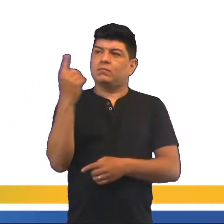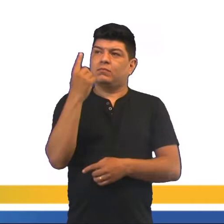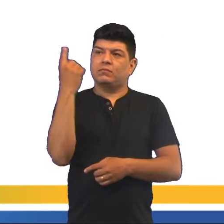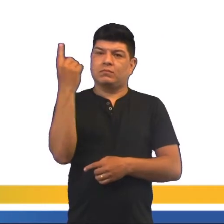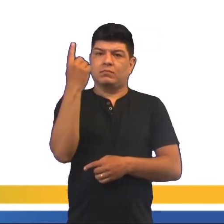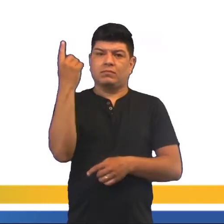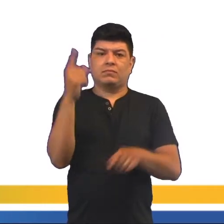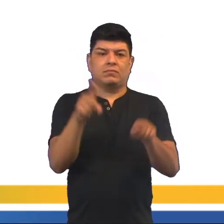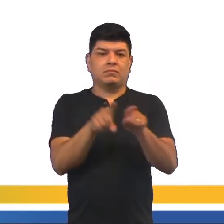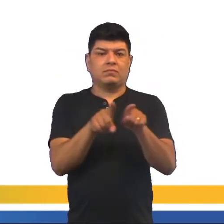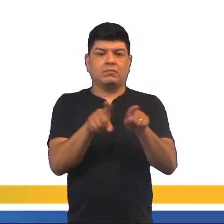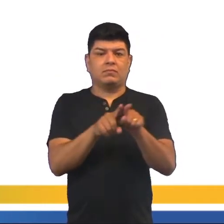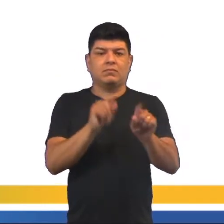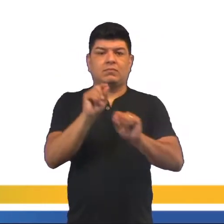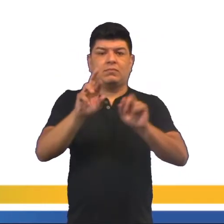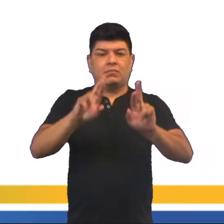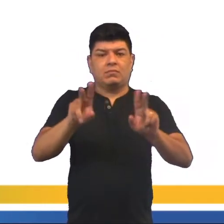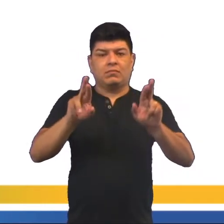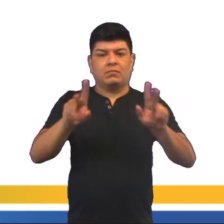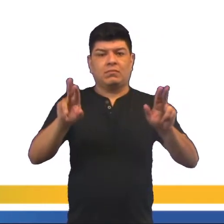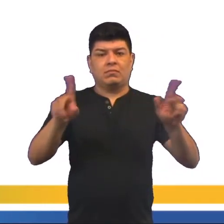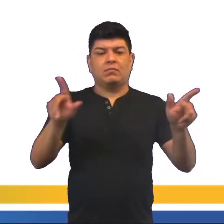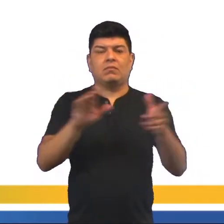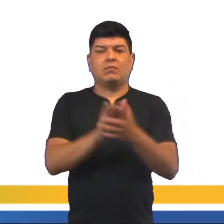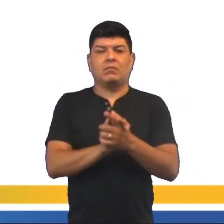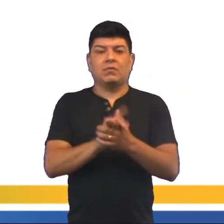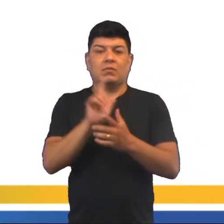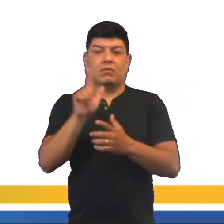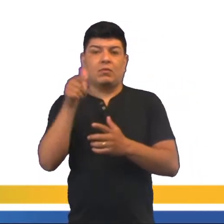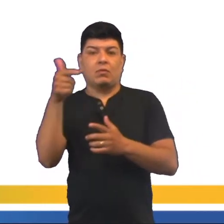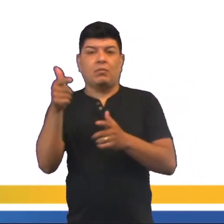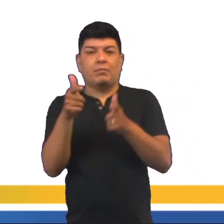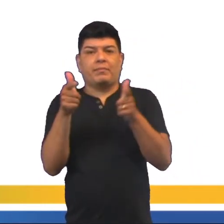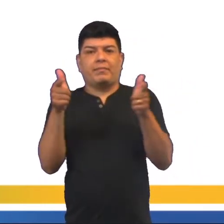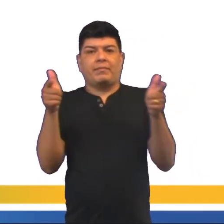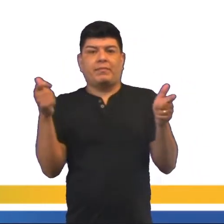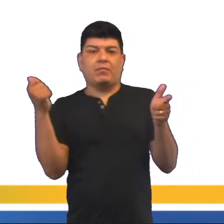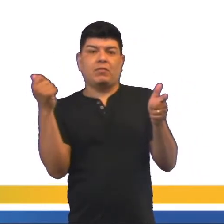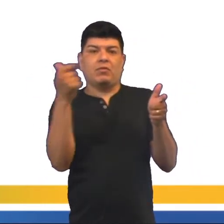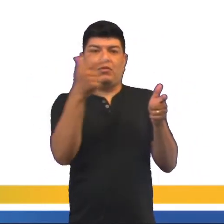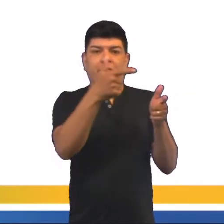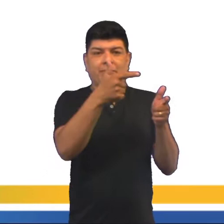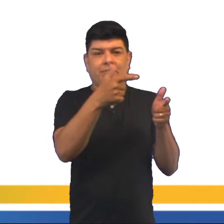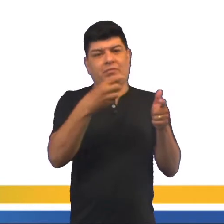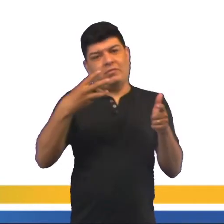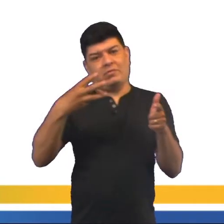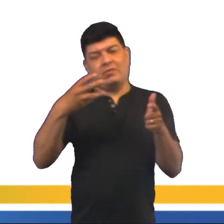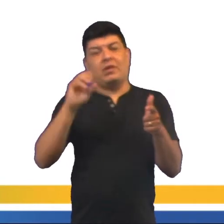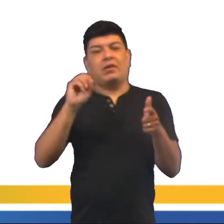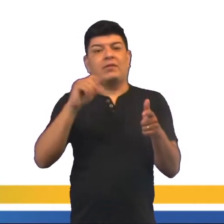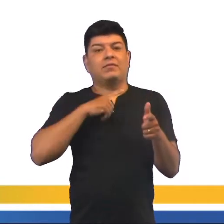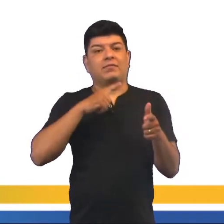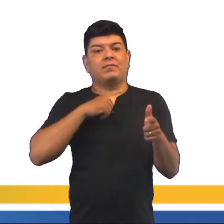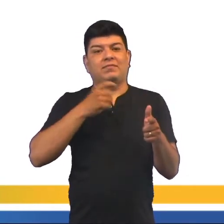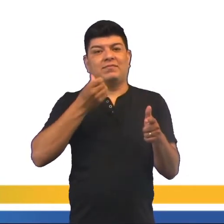altura. E o que eles têm de diferente? O outro é maior. Em vez de 3, ele vai